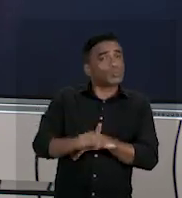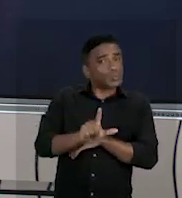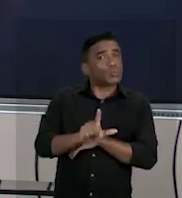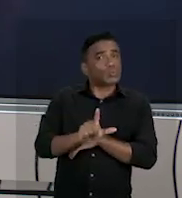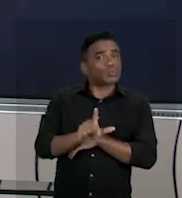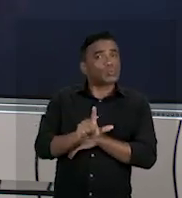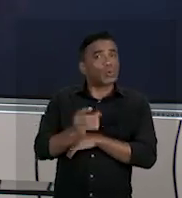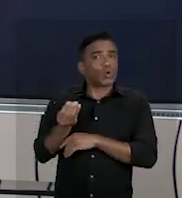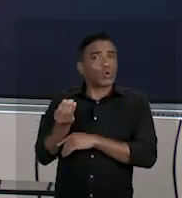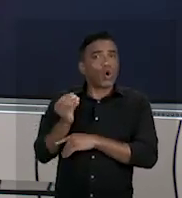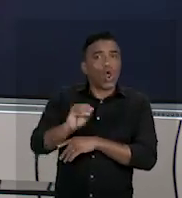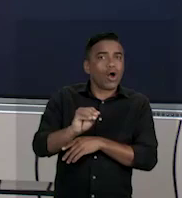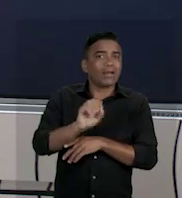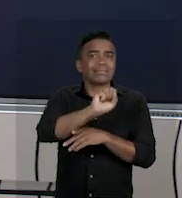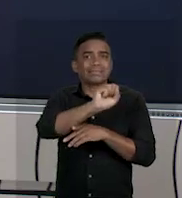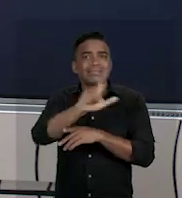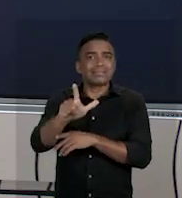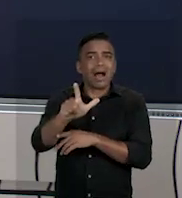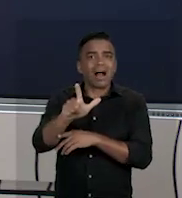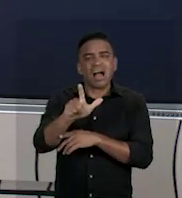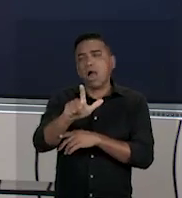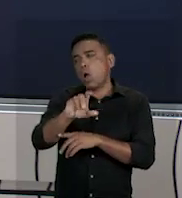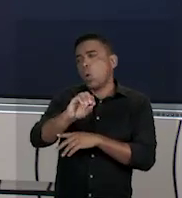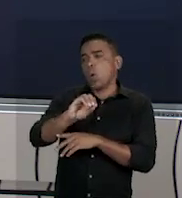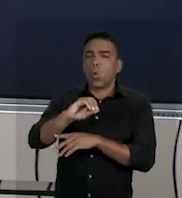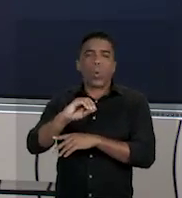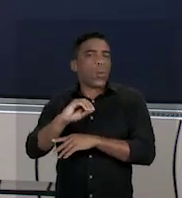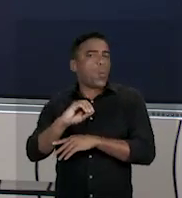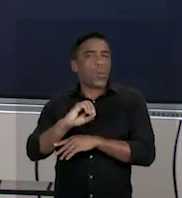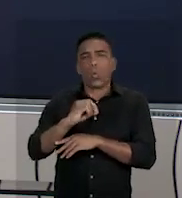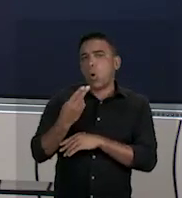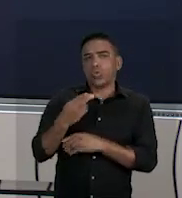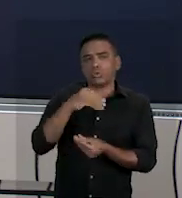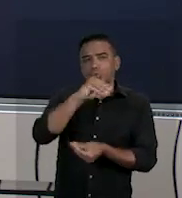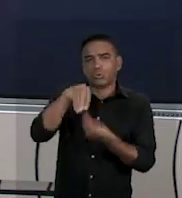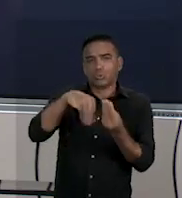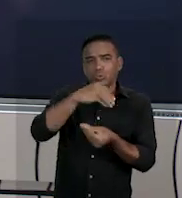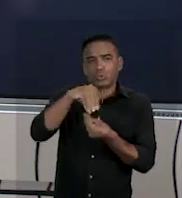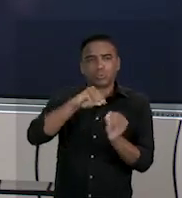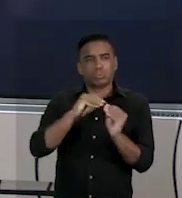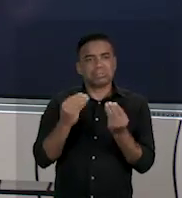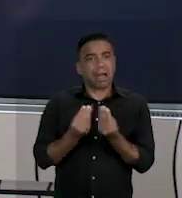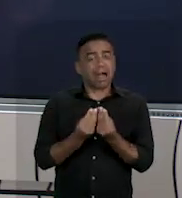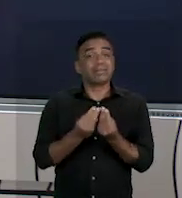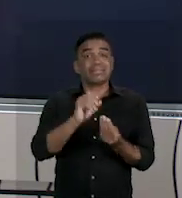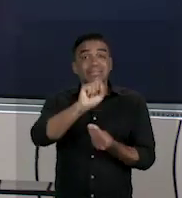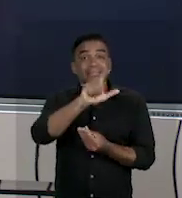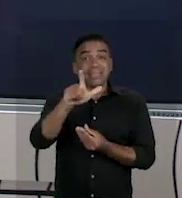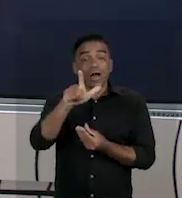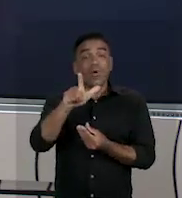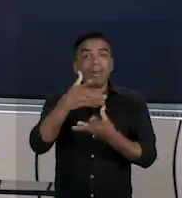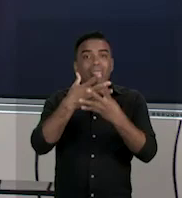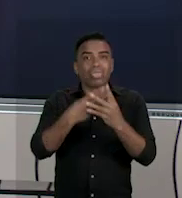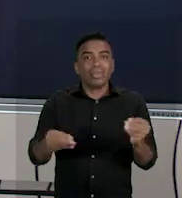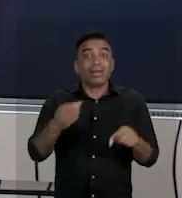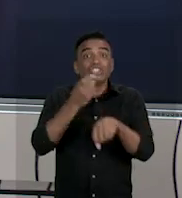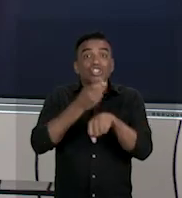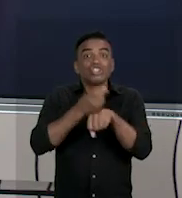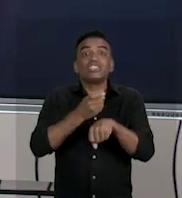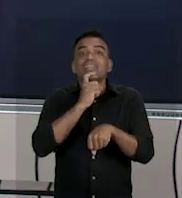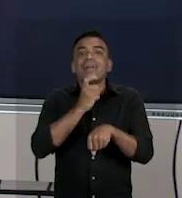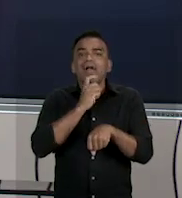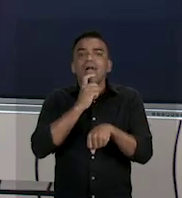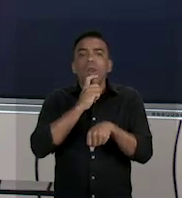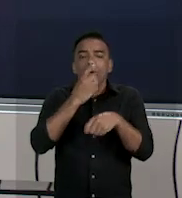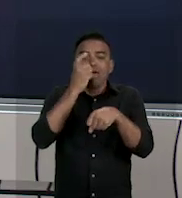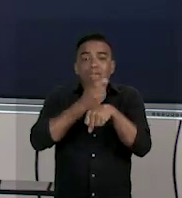eles jogam sal ou uma outra substância salina justamente para que o gelo se desfaça. Isso